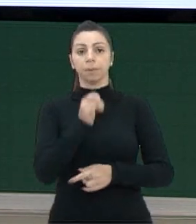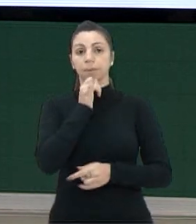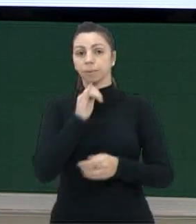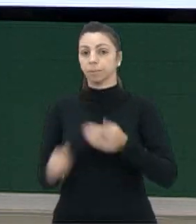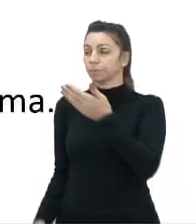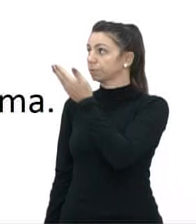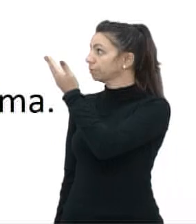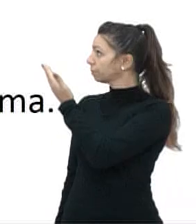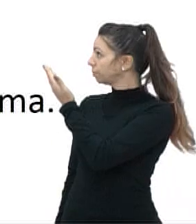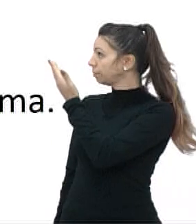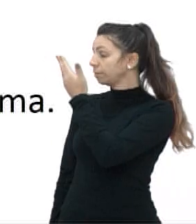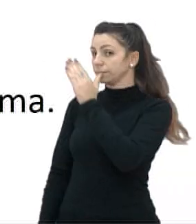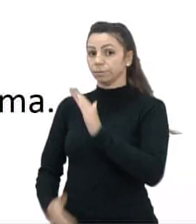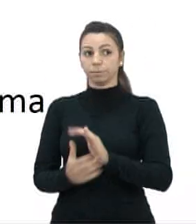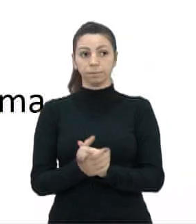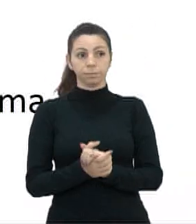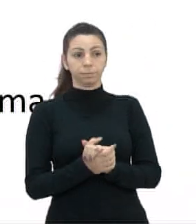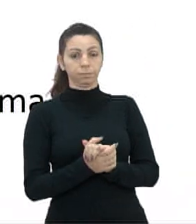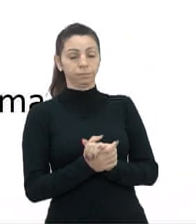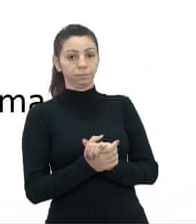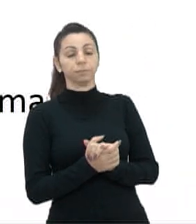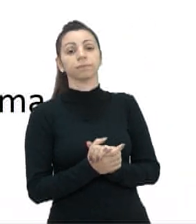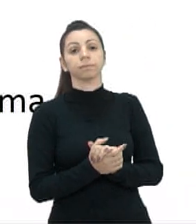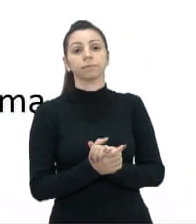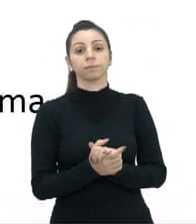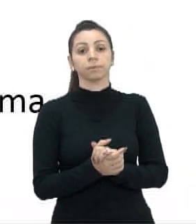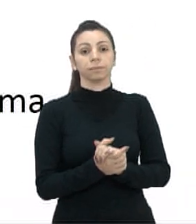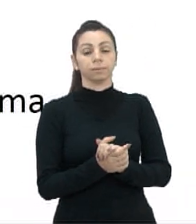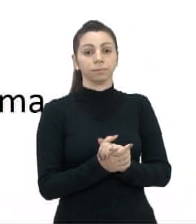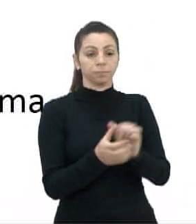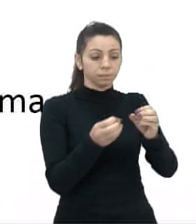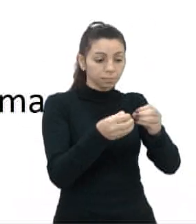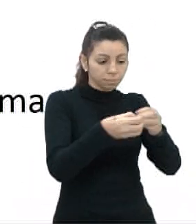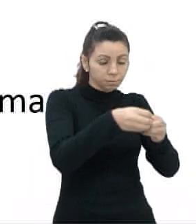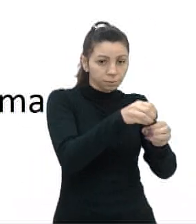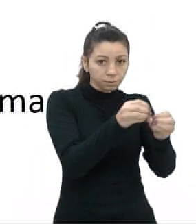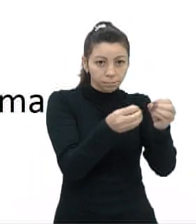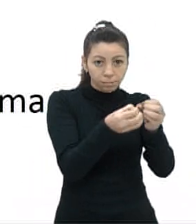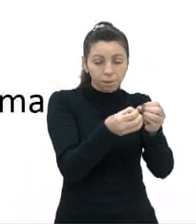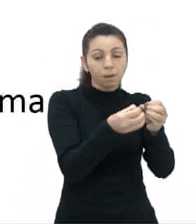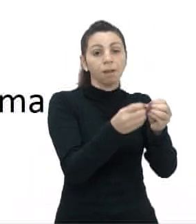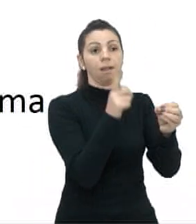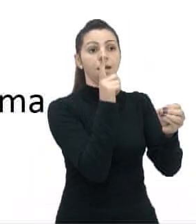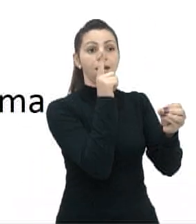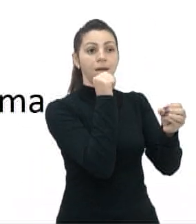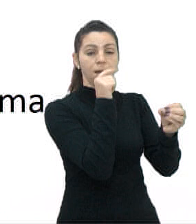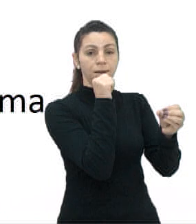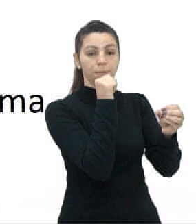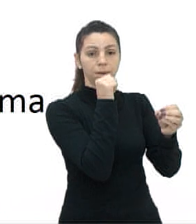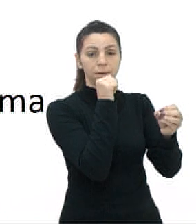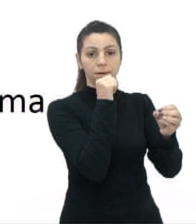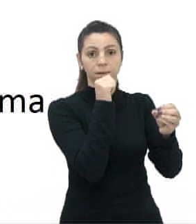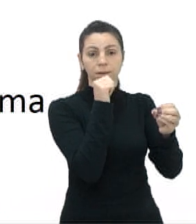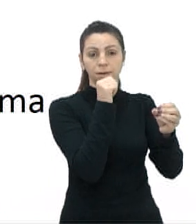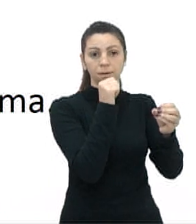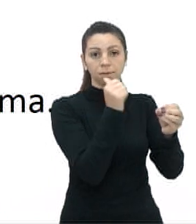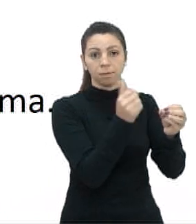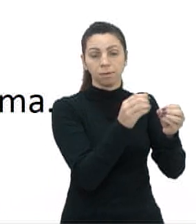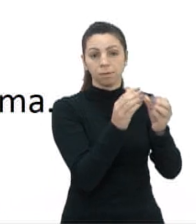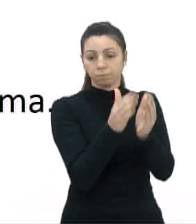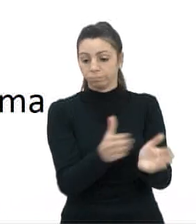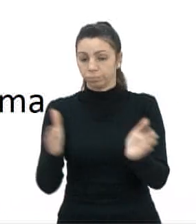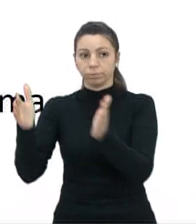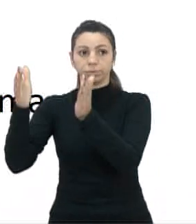o reagente, água, e os produtos gás hidrogênio e gás oxigênio. O objetivo